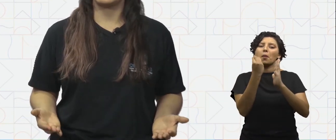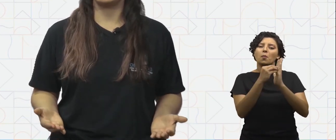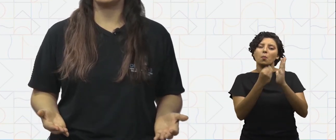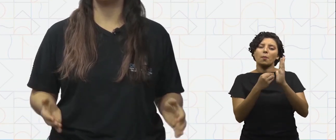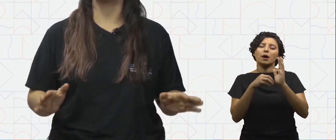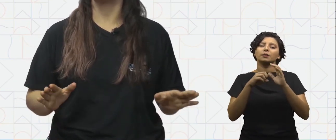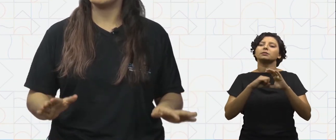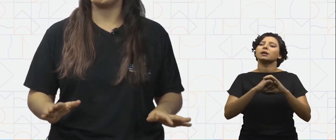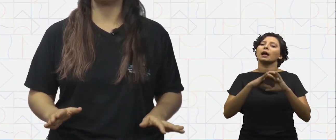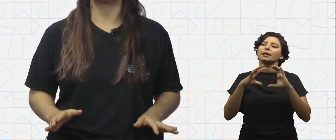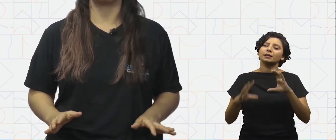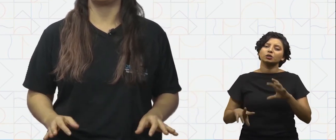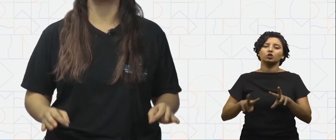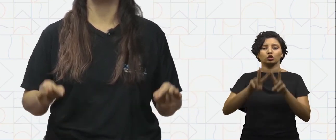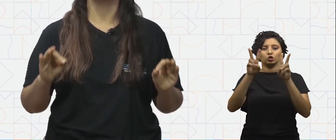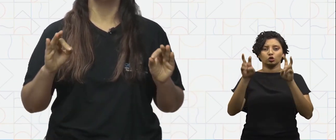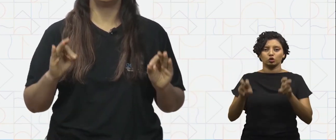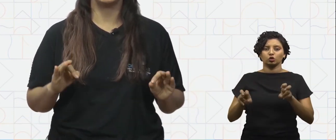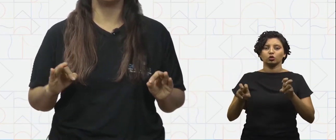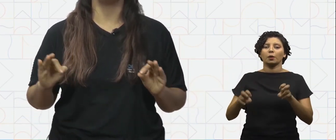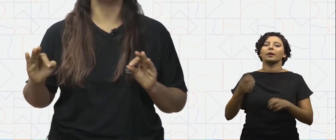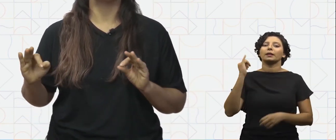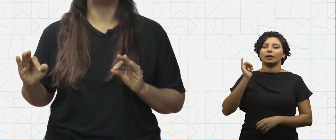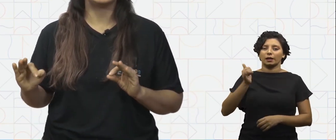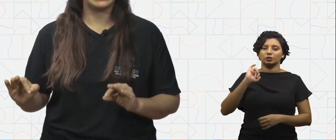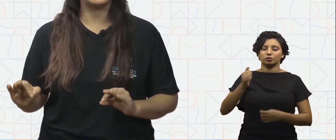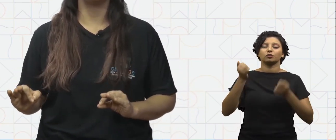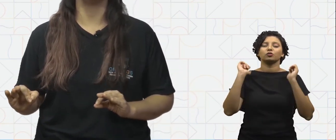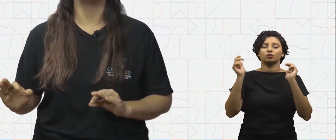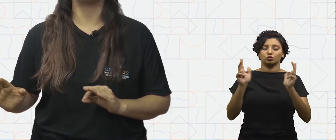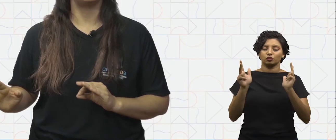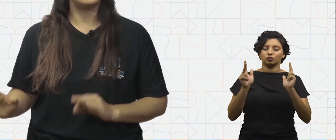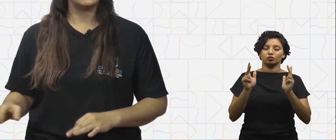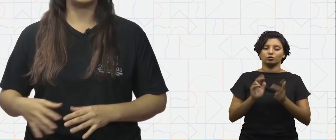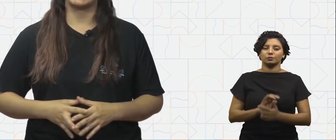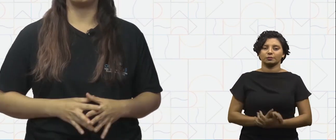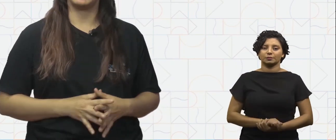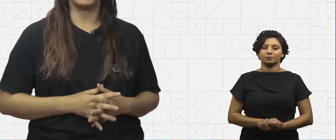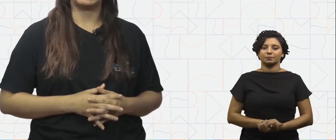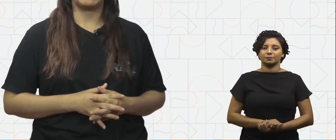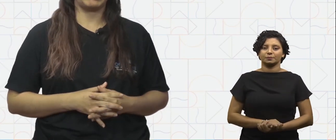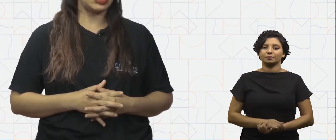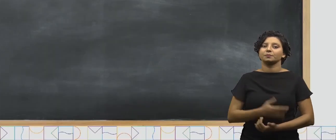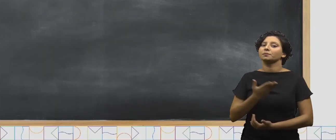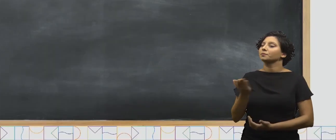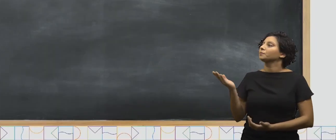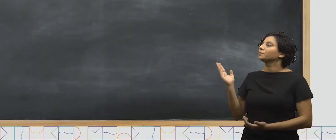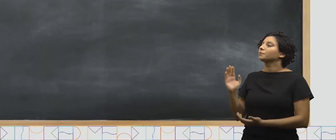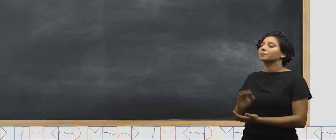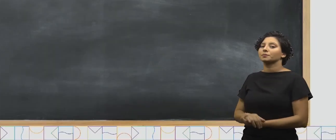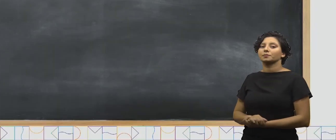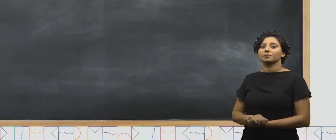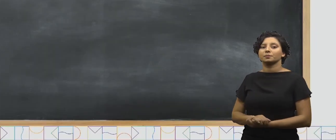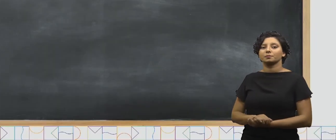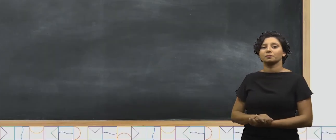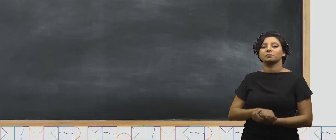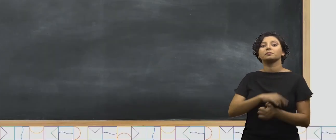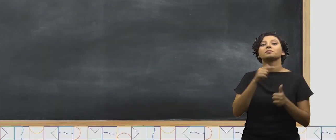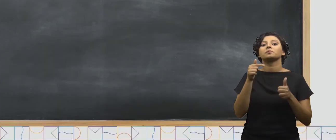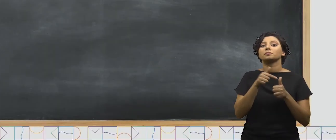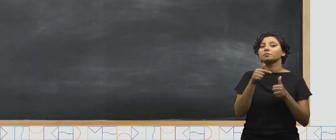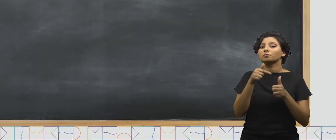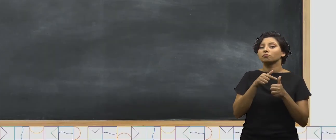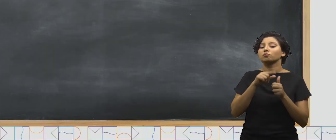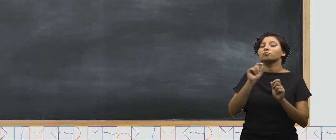outras características que fazem parte de uma narrativa de aventura. Veja em tela.